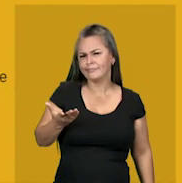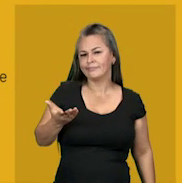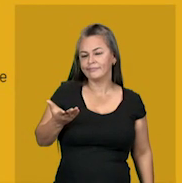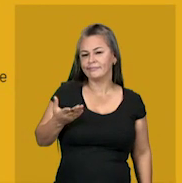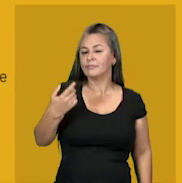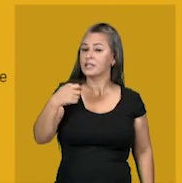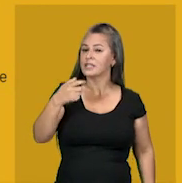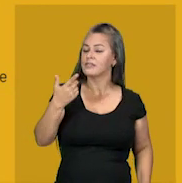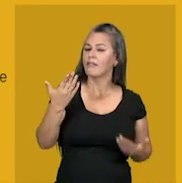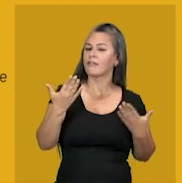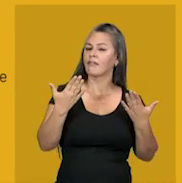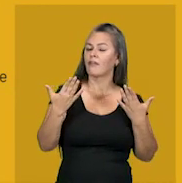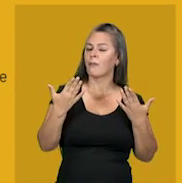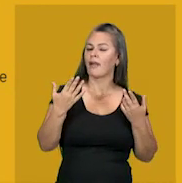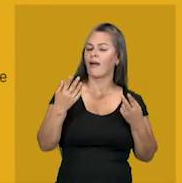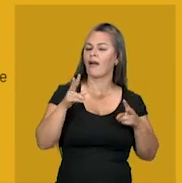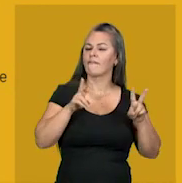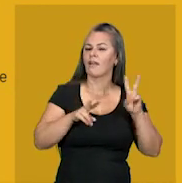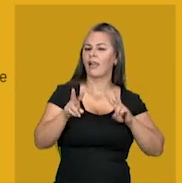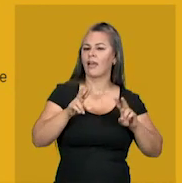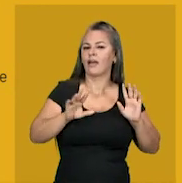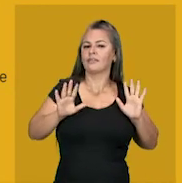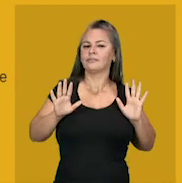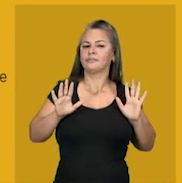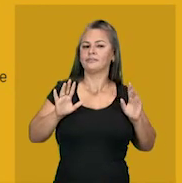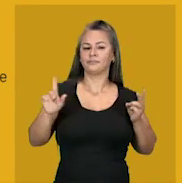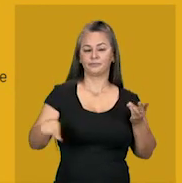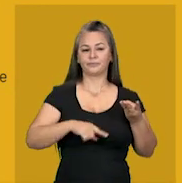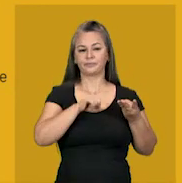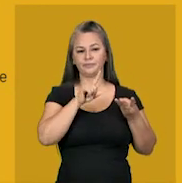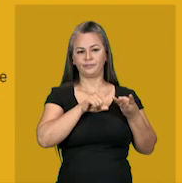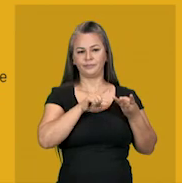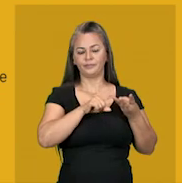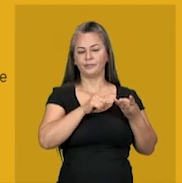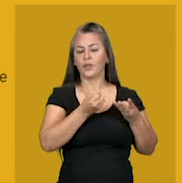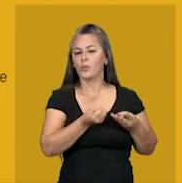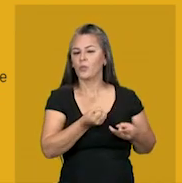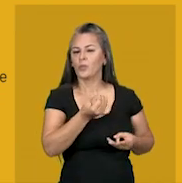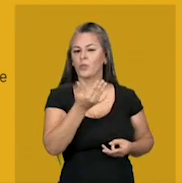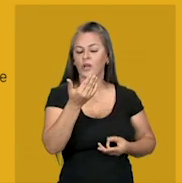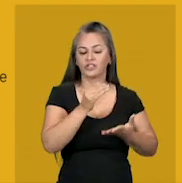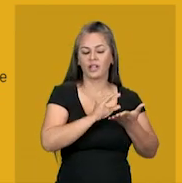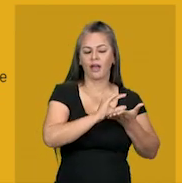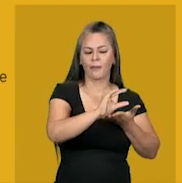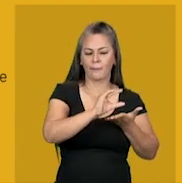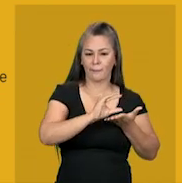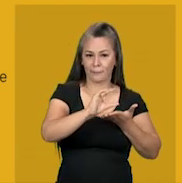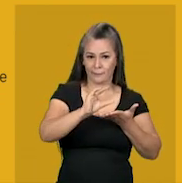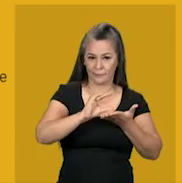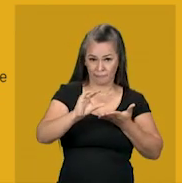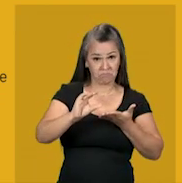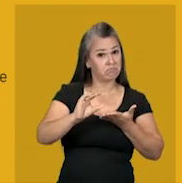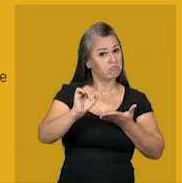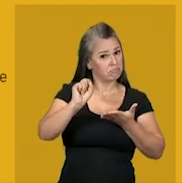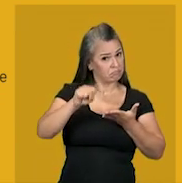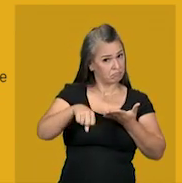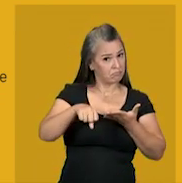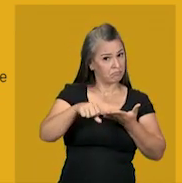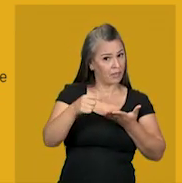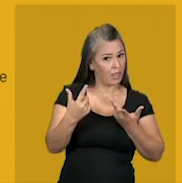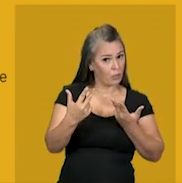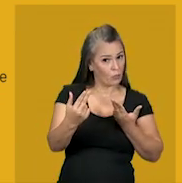sociedade? Vai depender também da quantidade e valor dos bens a serem distribuídos. Então,